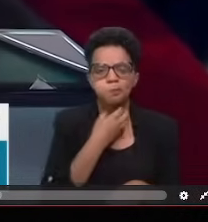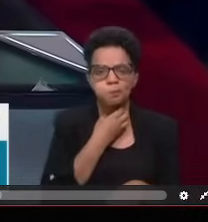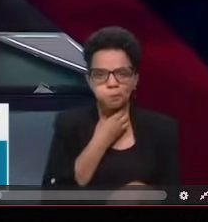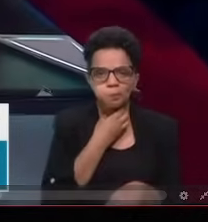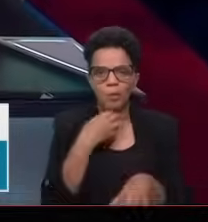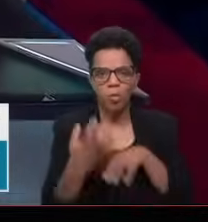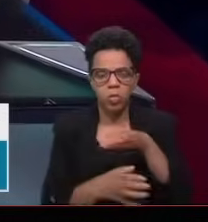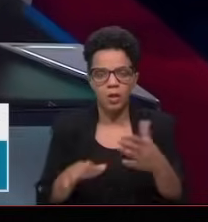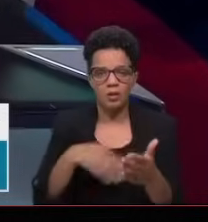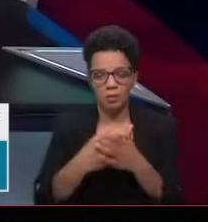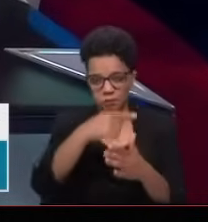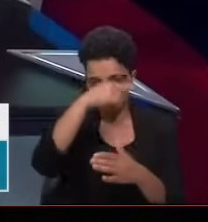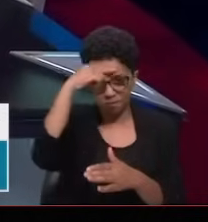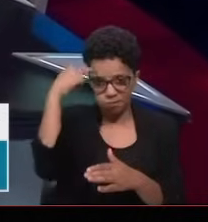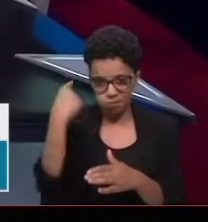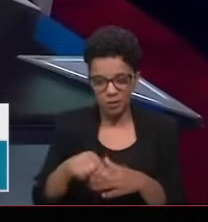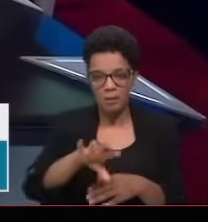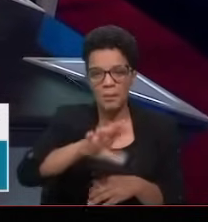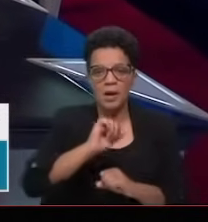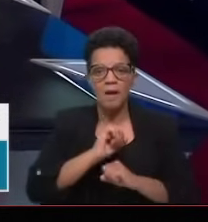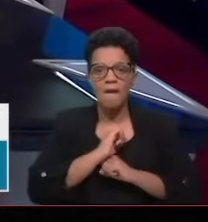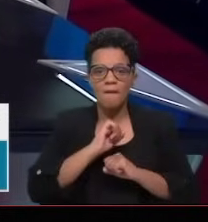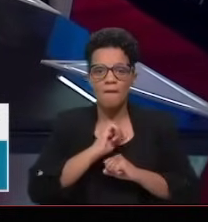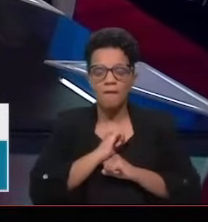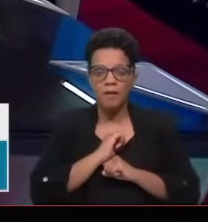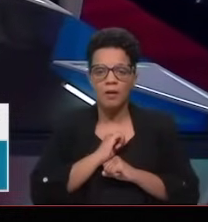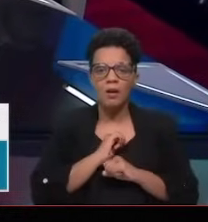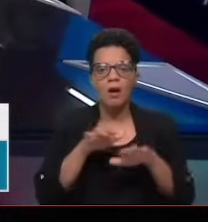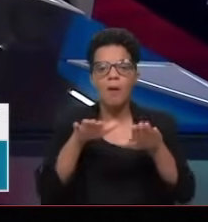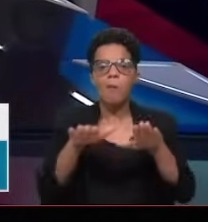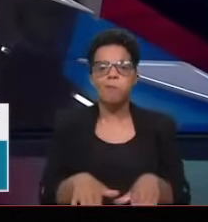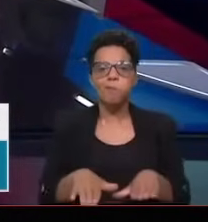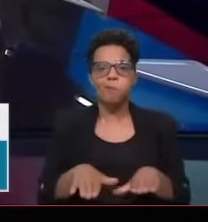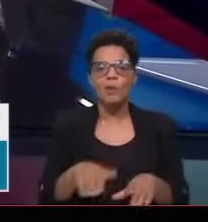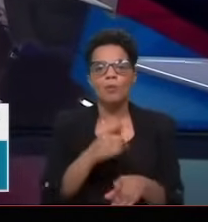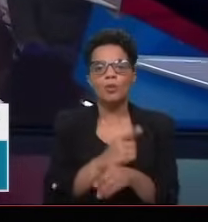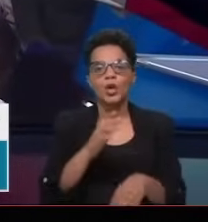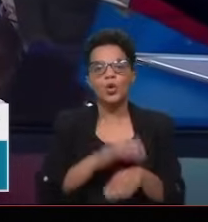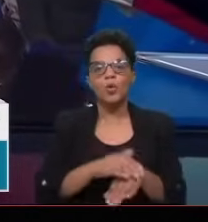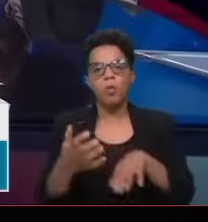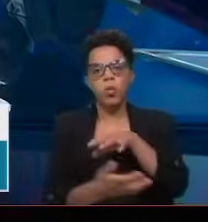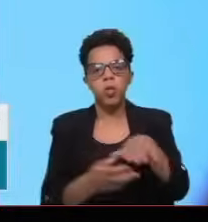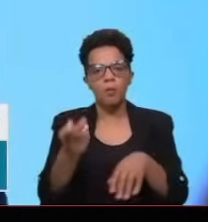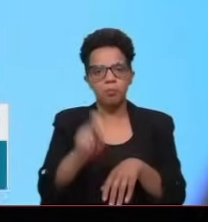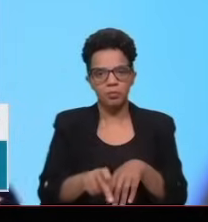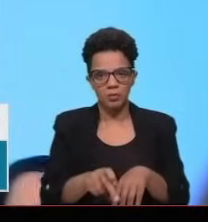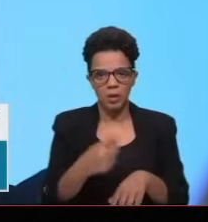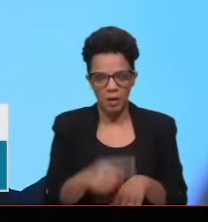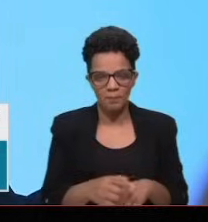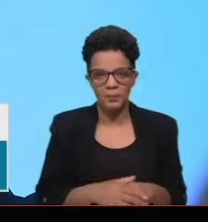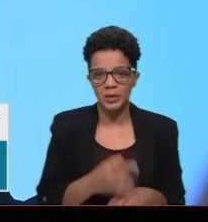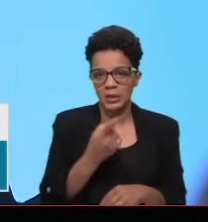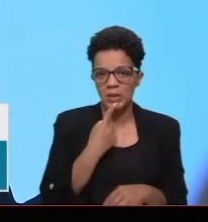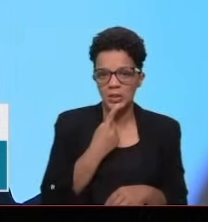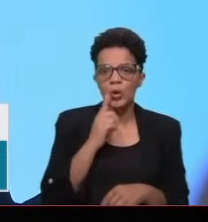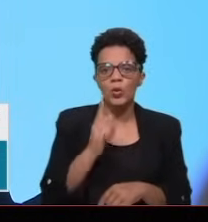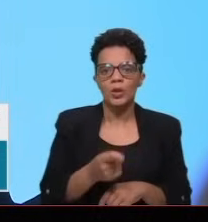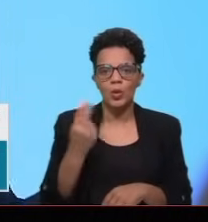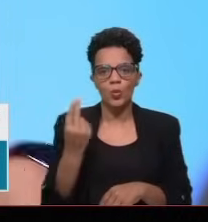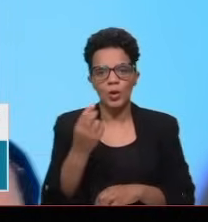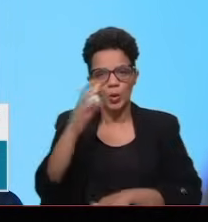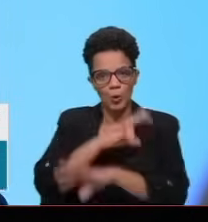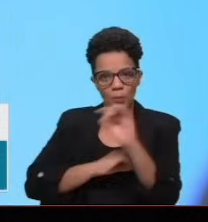colocaram tantas dificuldades ao nosso país que ficaram suspensas por era preciso responder a uma crise quer dizer que a União Europeia já tem uma